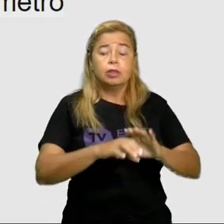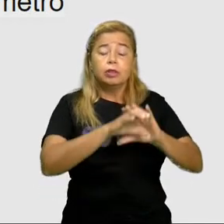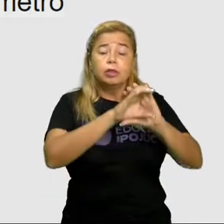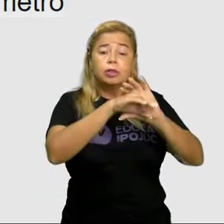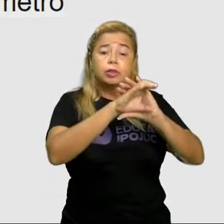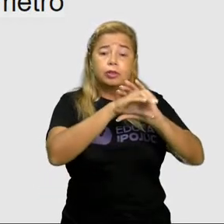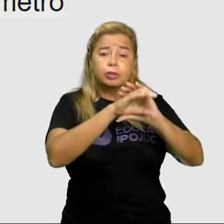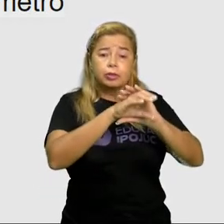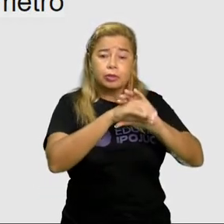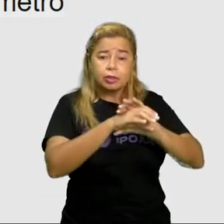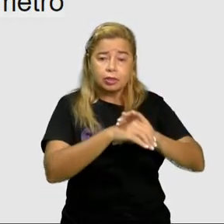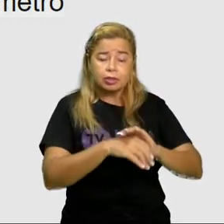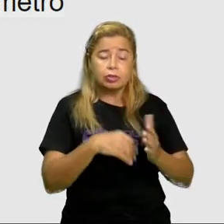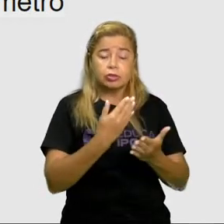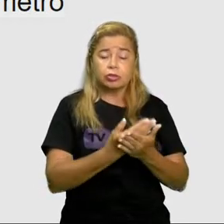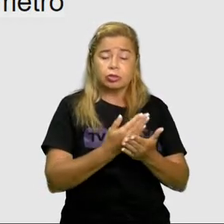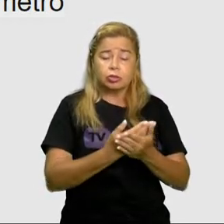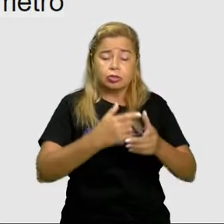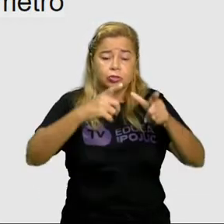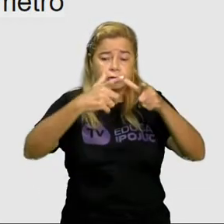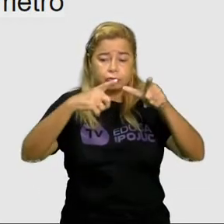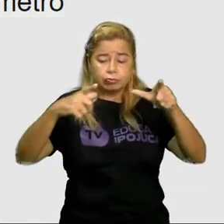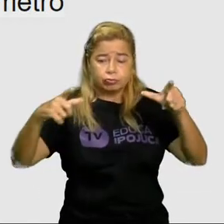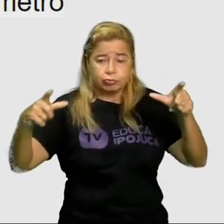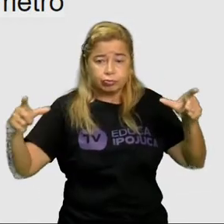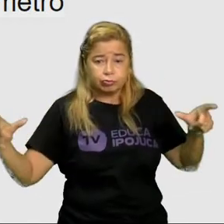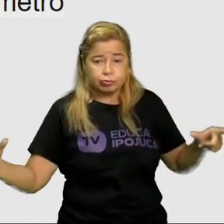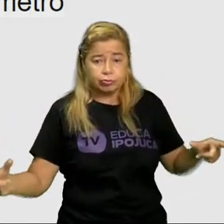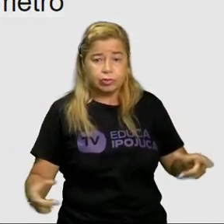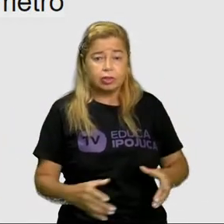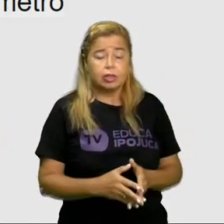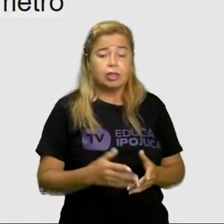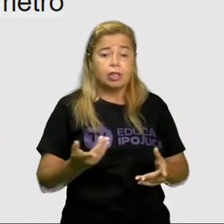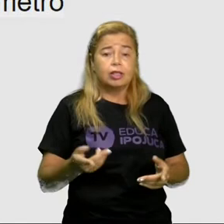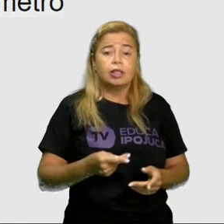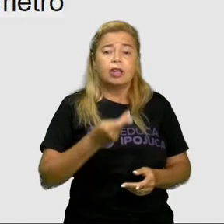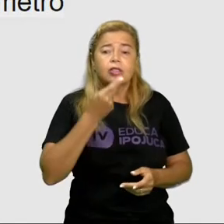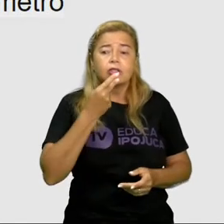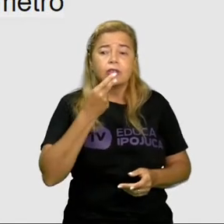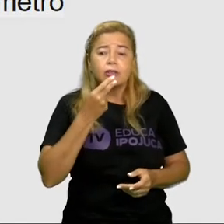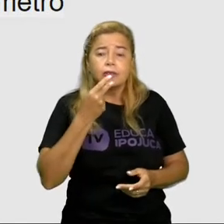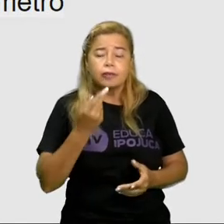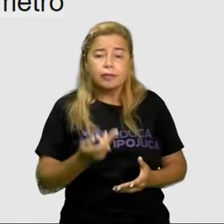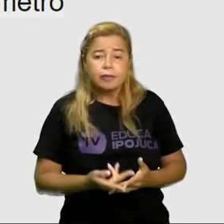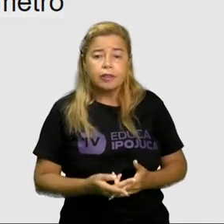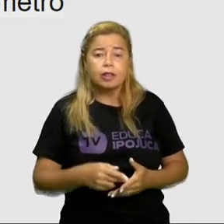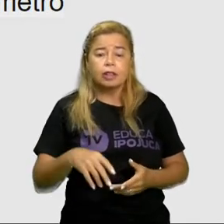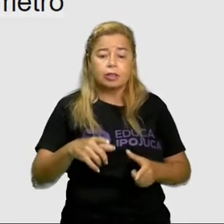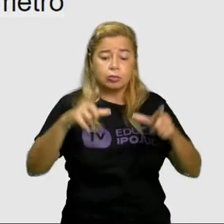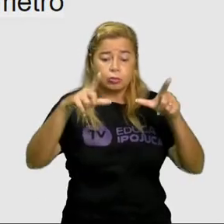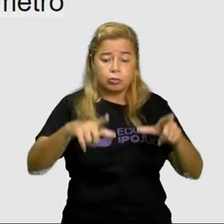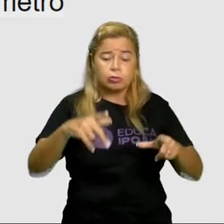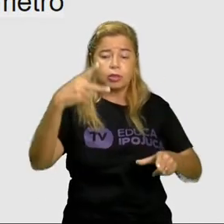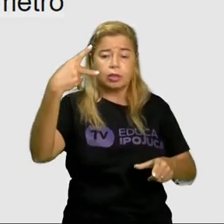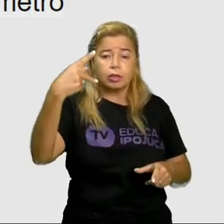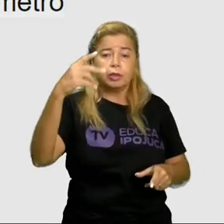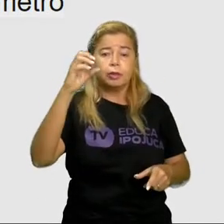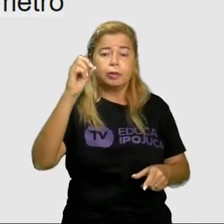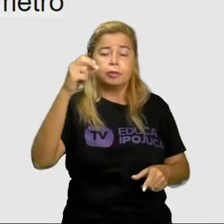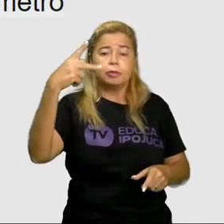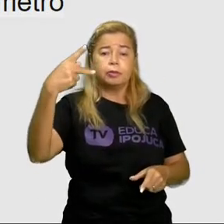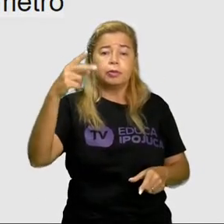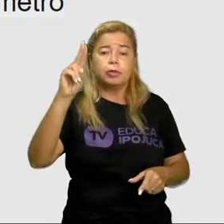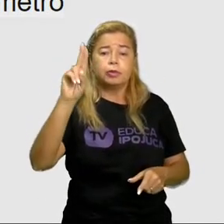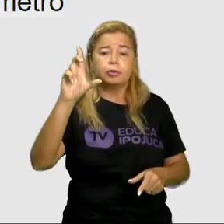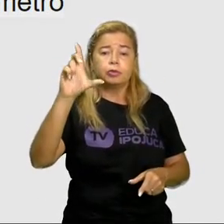estudo demográfico. Quando dizemos que um lugar ele é populoso, a gente está afirmando que esse lugar ele